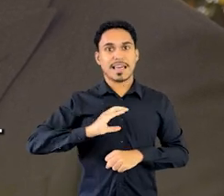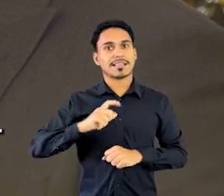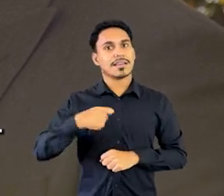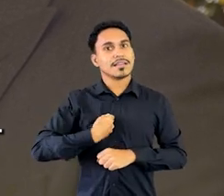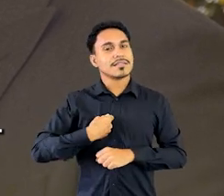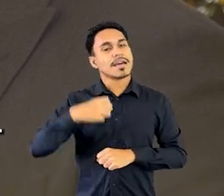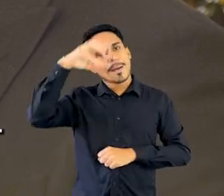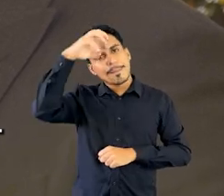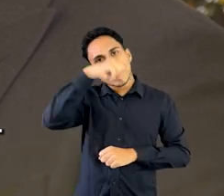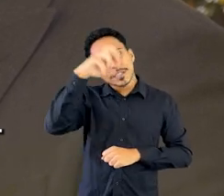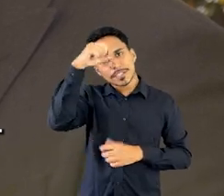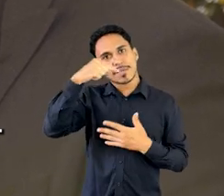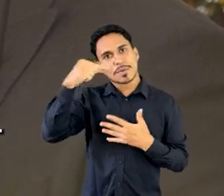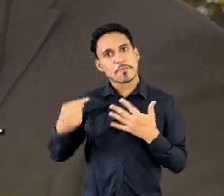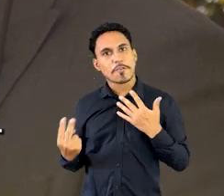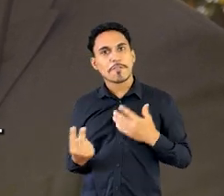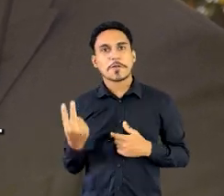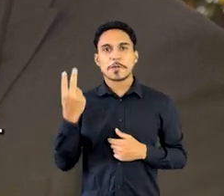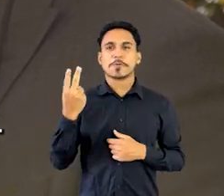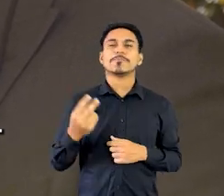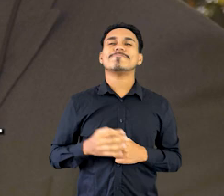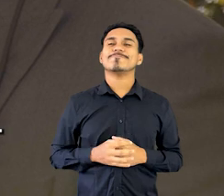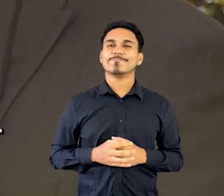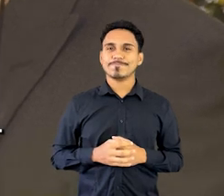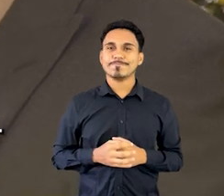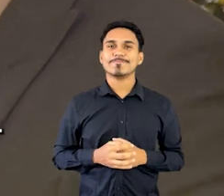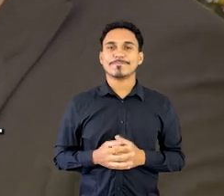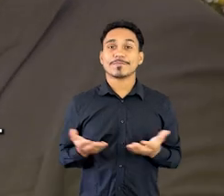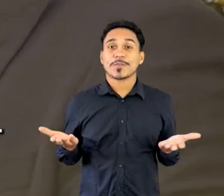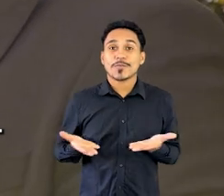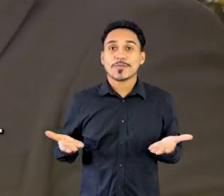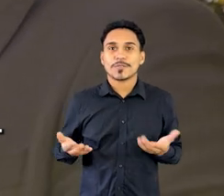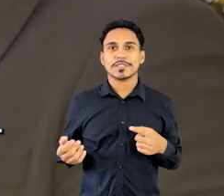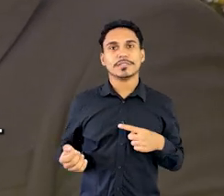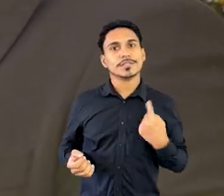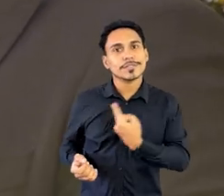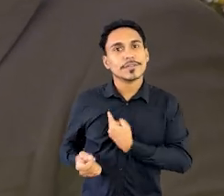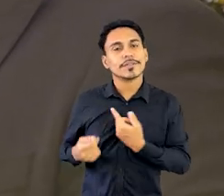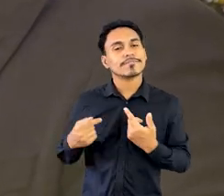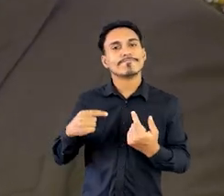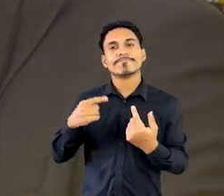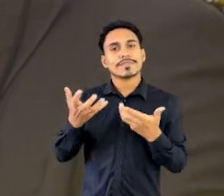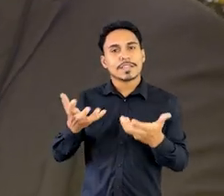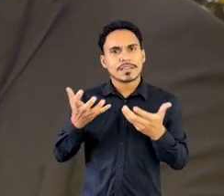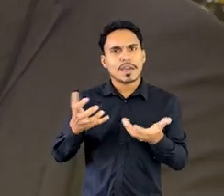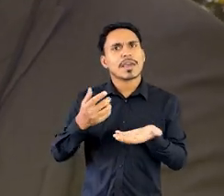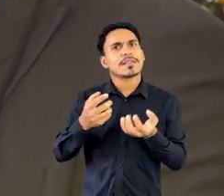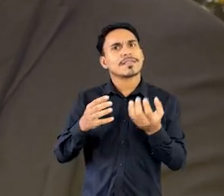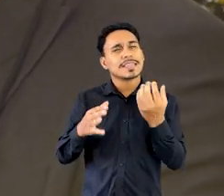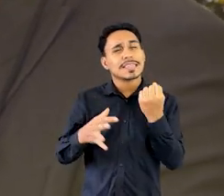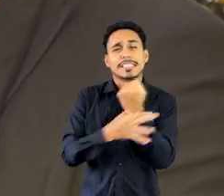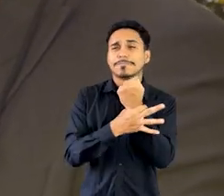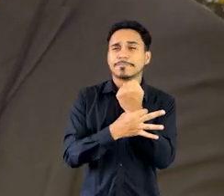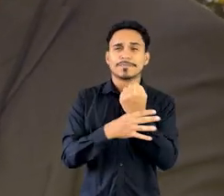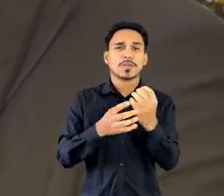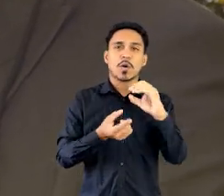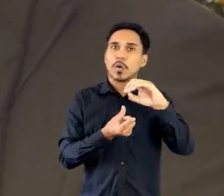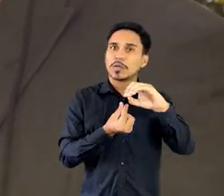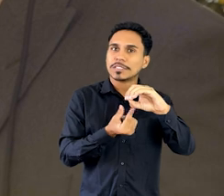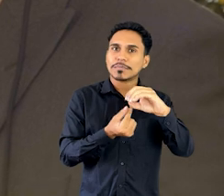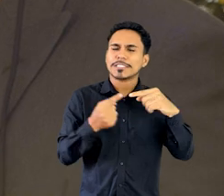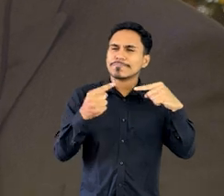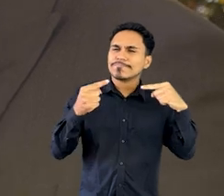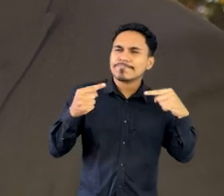também né com valores então eh o que a gente busca hoje é defender é que essa rede tenha realmente o orçamento que ela